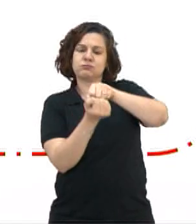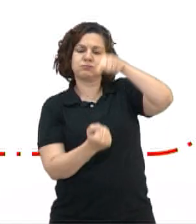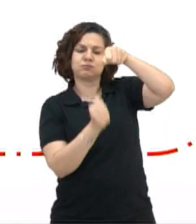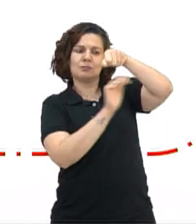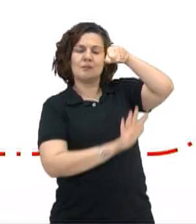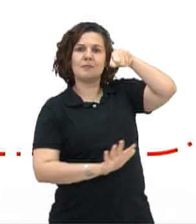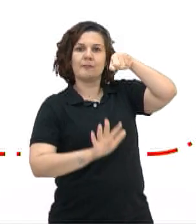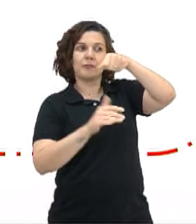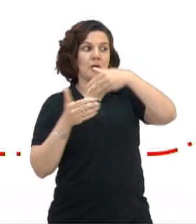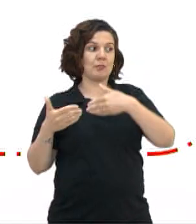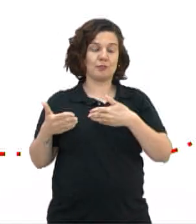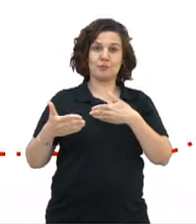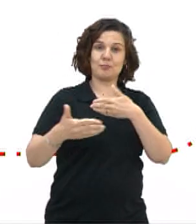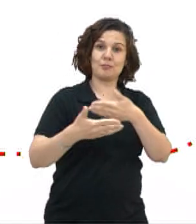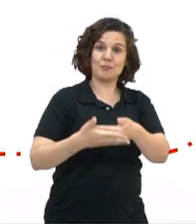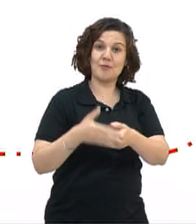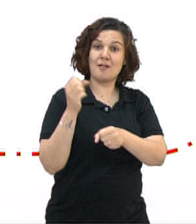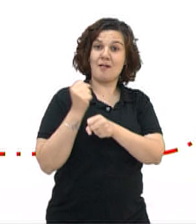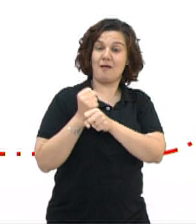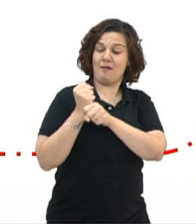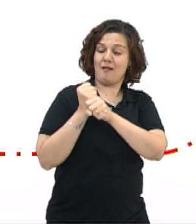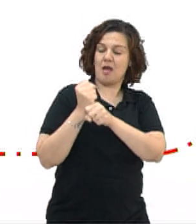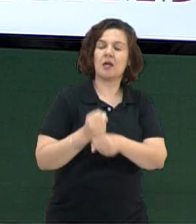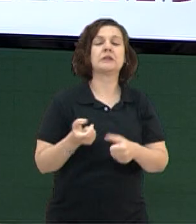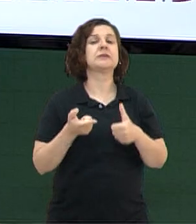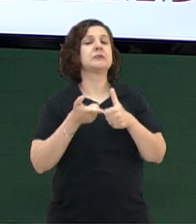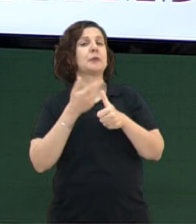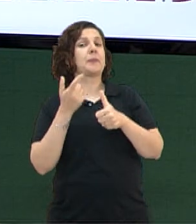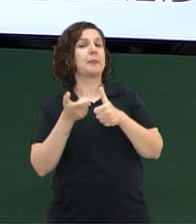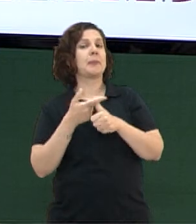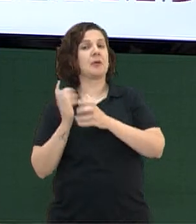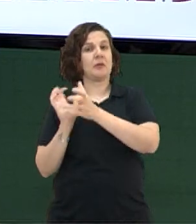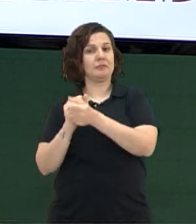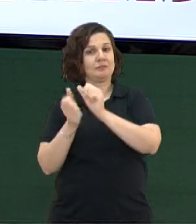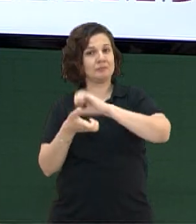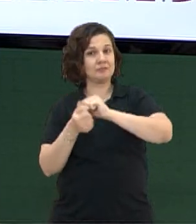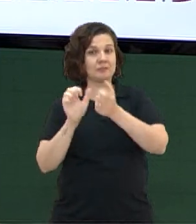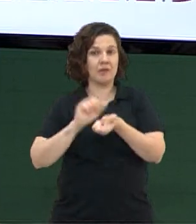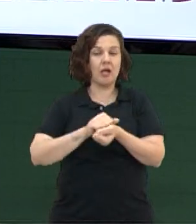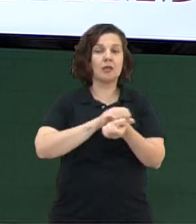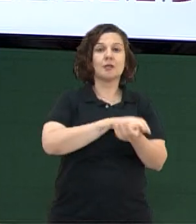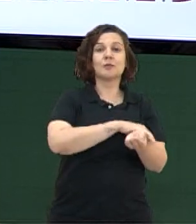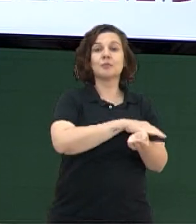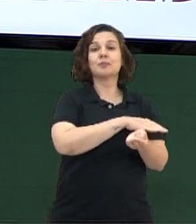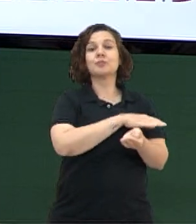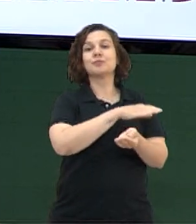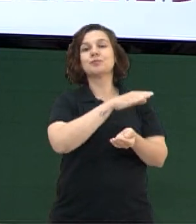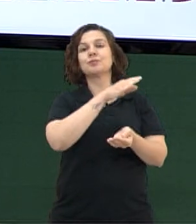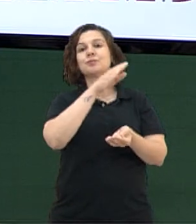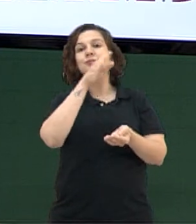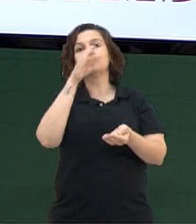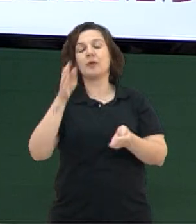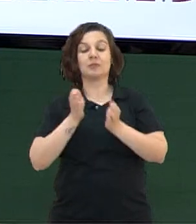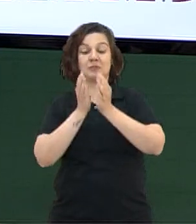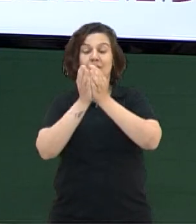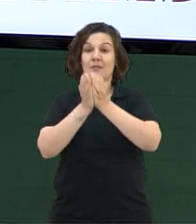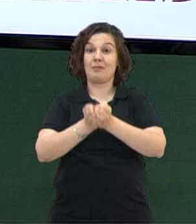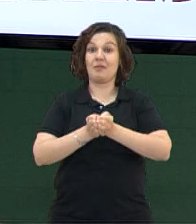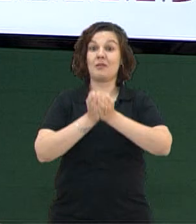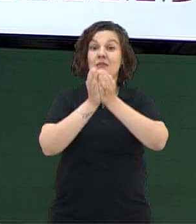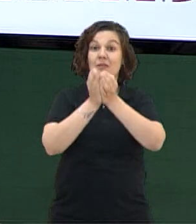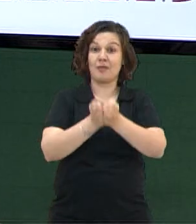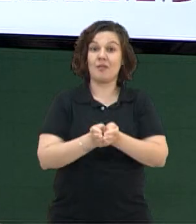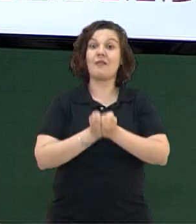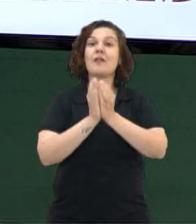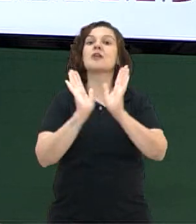longo do tempo. Desde as primeiras representações em placas de argila, até o período das grandes navegações, que já foi